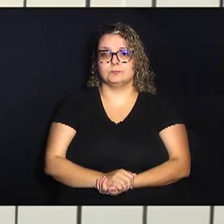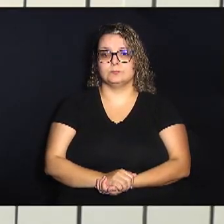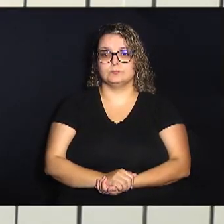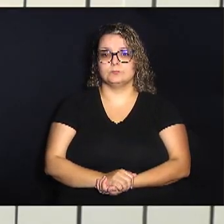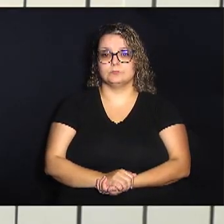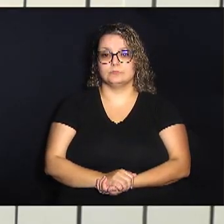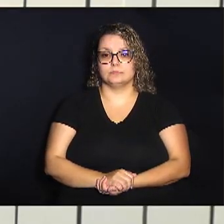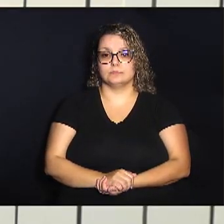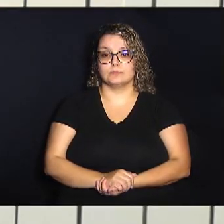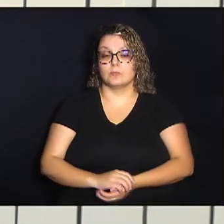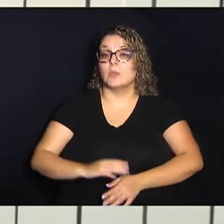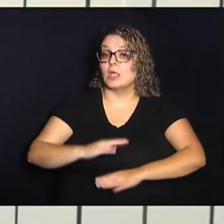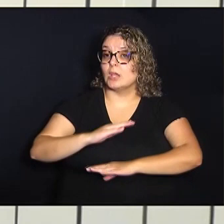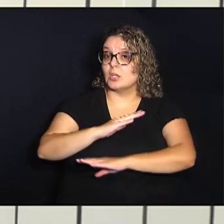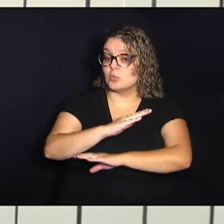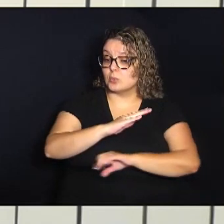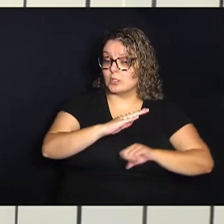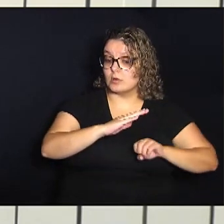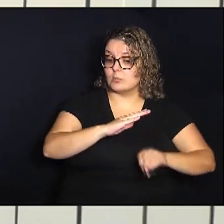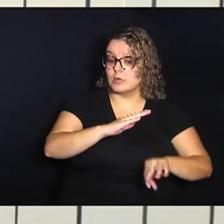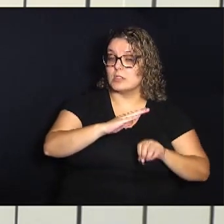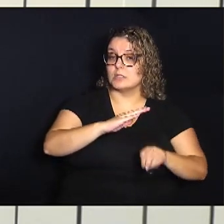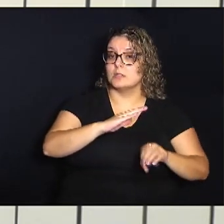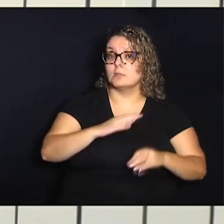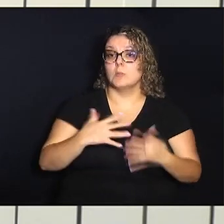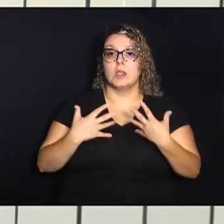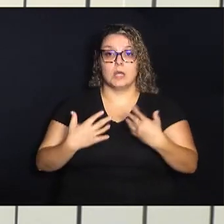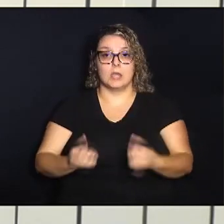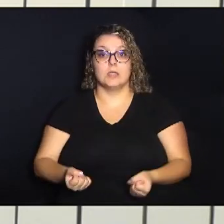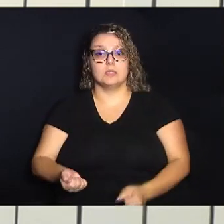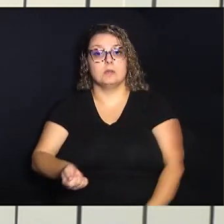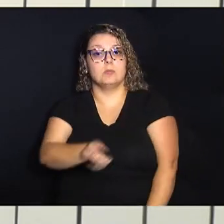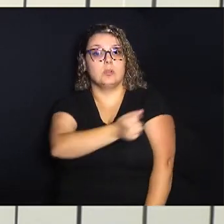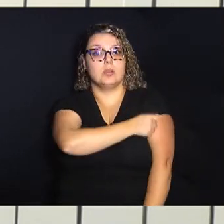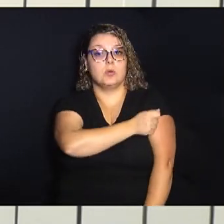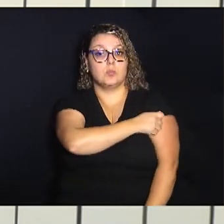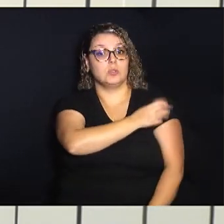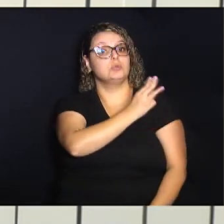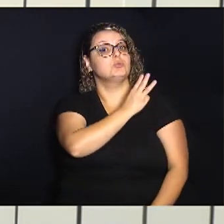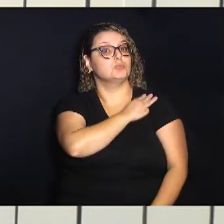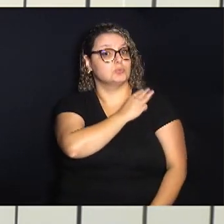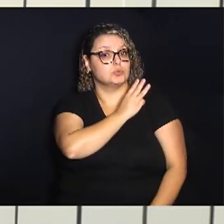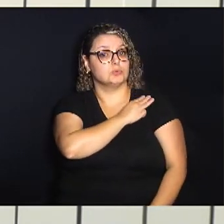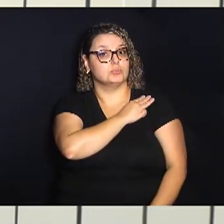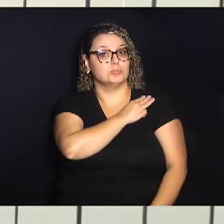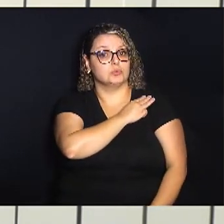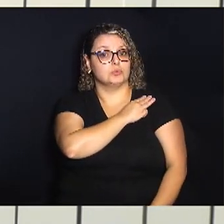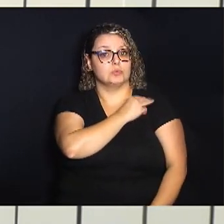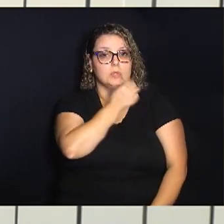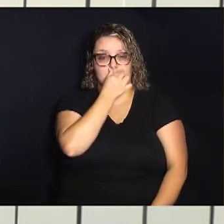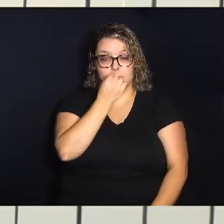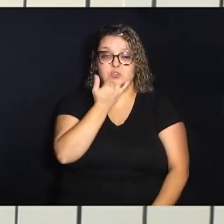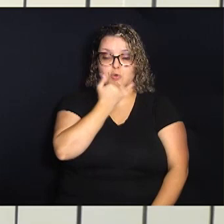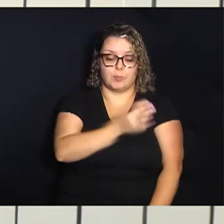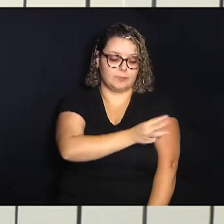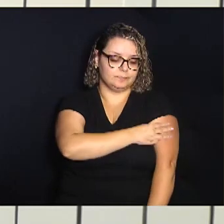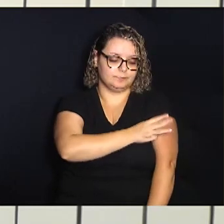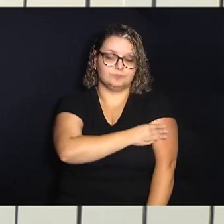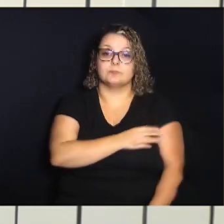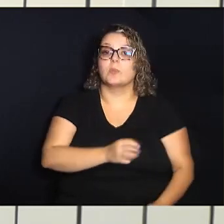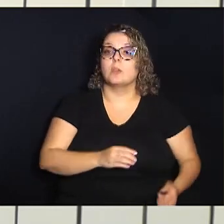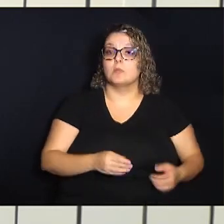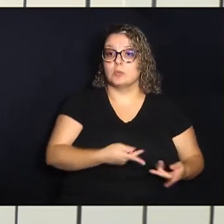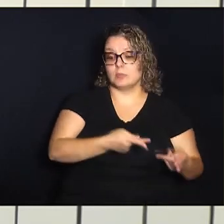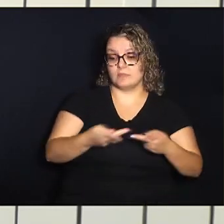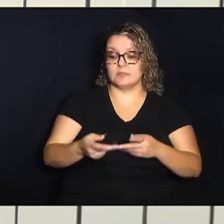E o Câmara Educa recebeu alunos do 3º ano do ensino fundamental para uma visita guiada